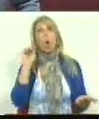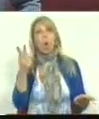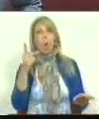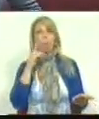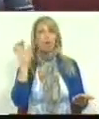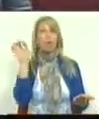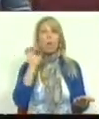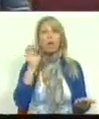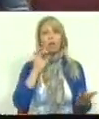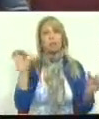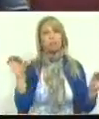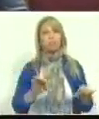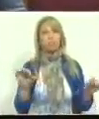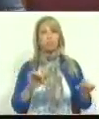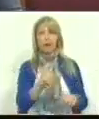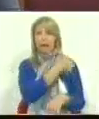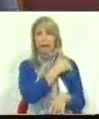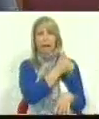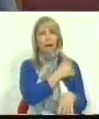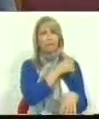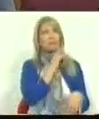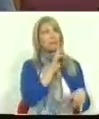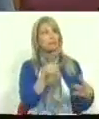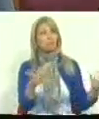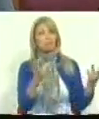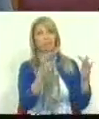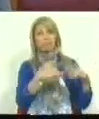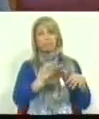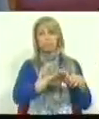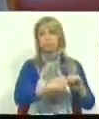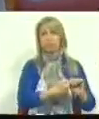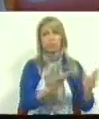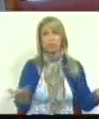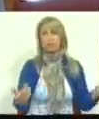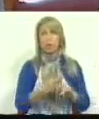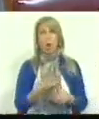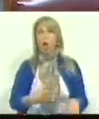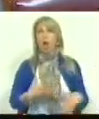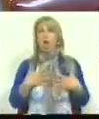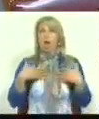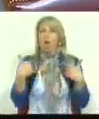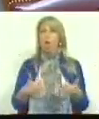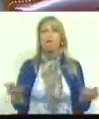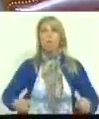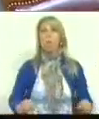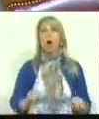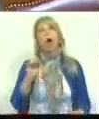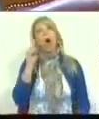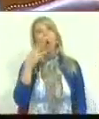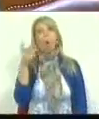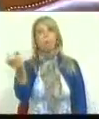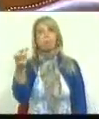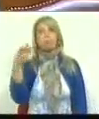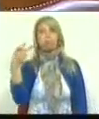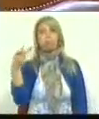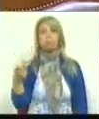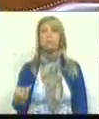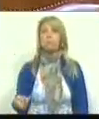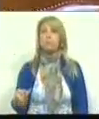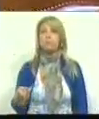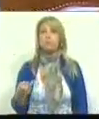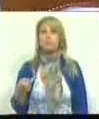qualidade, de casas degradadas e desconfortáveis, ou é muito cara, com rendas muito elevadas,